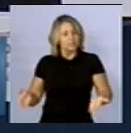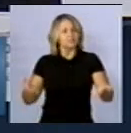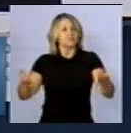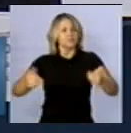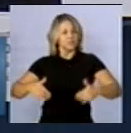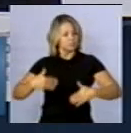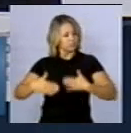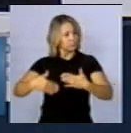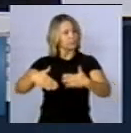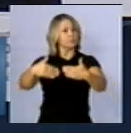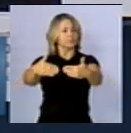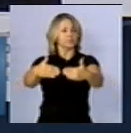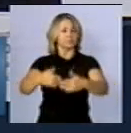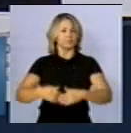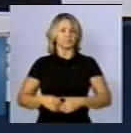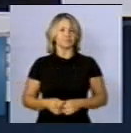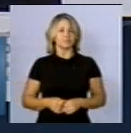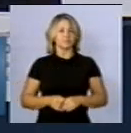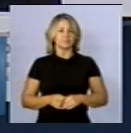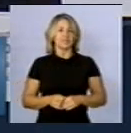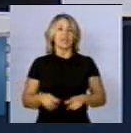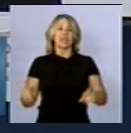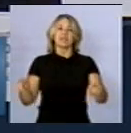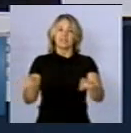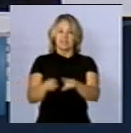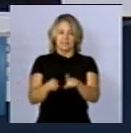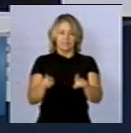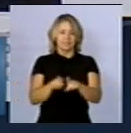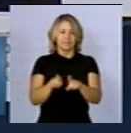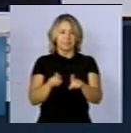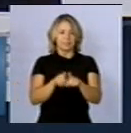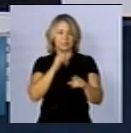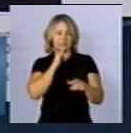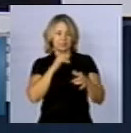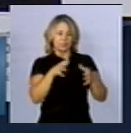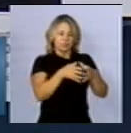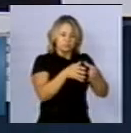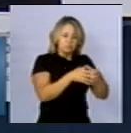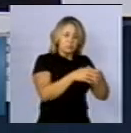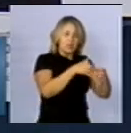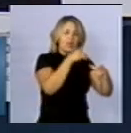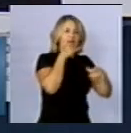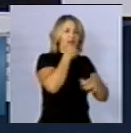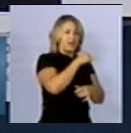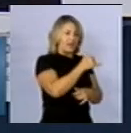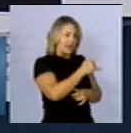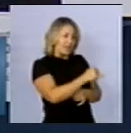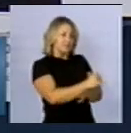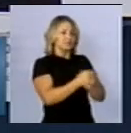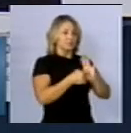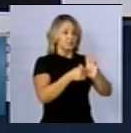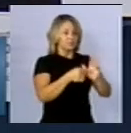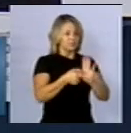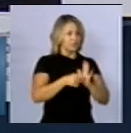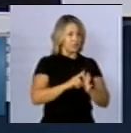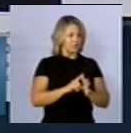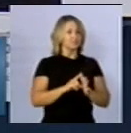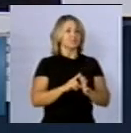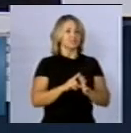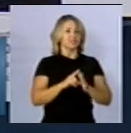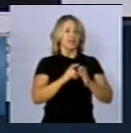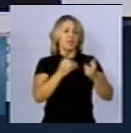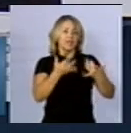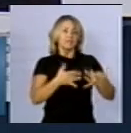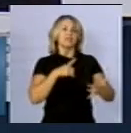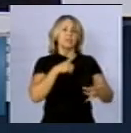caminhar por outro lado o setor elétrico é como ficou bem demonstrado equipado por